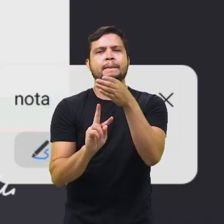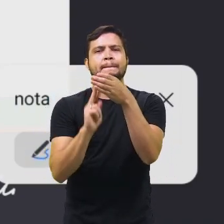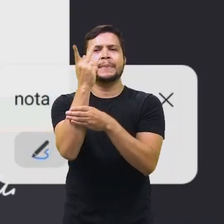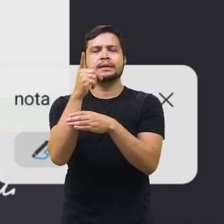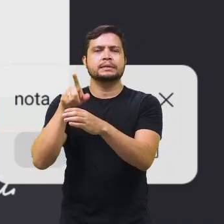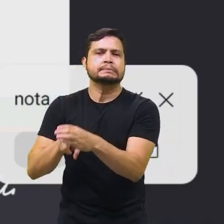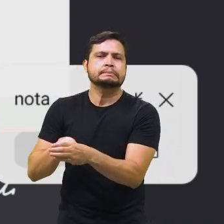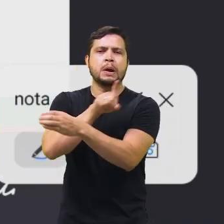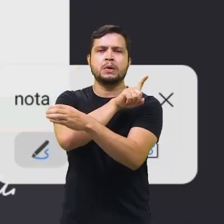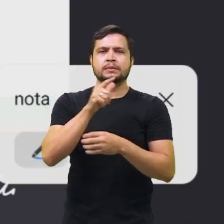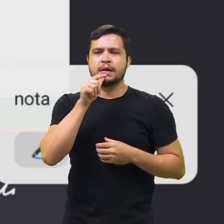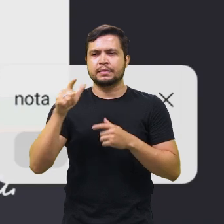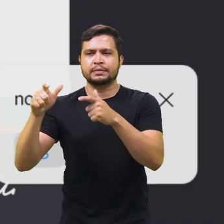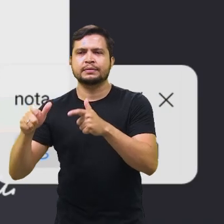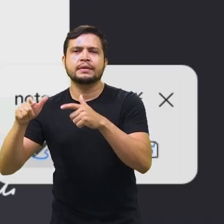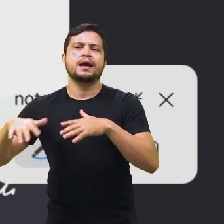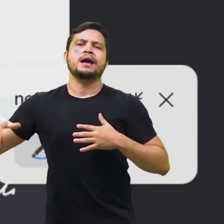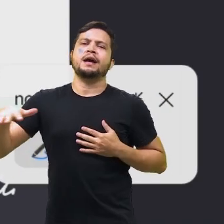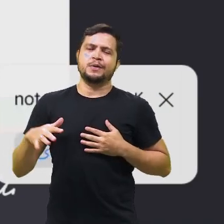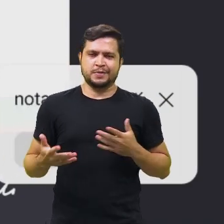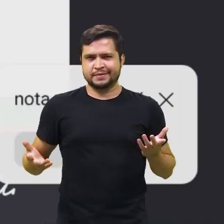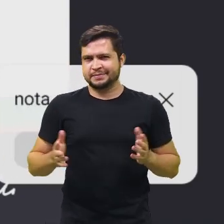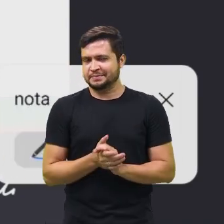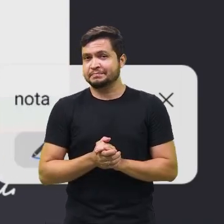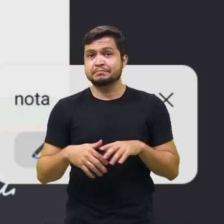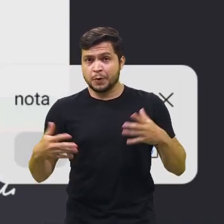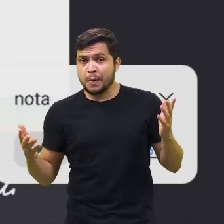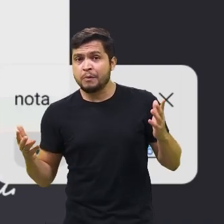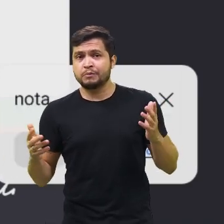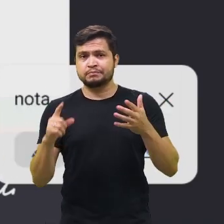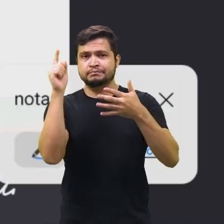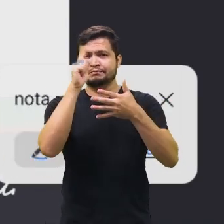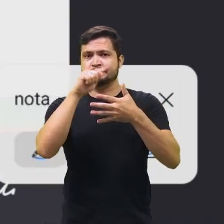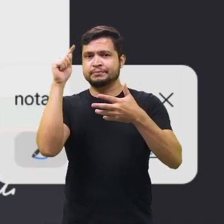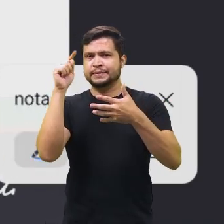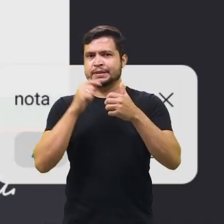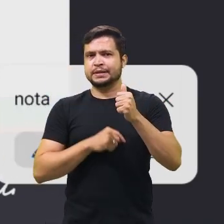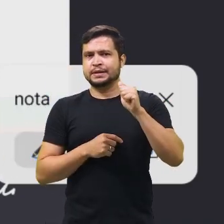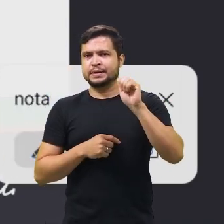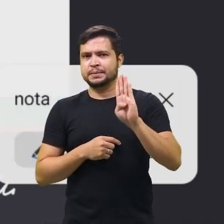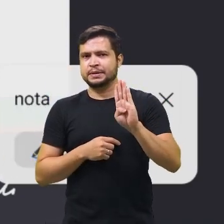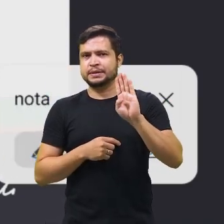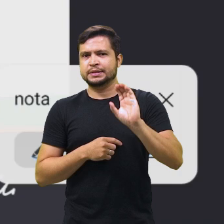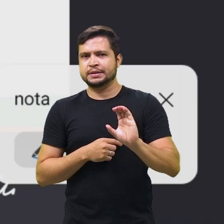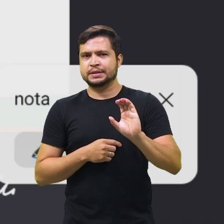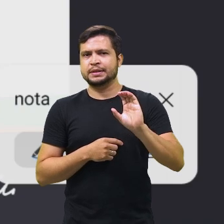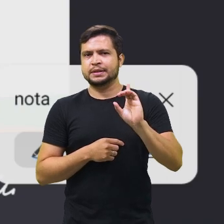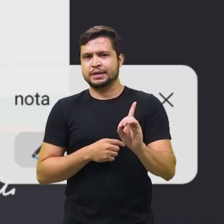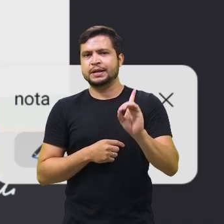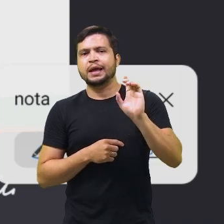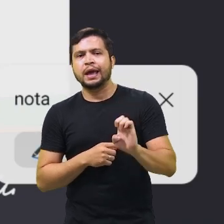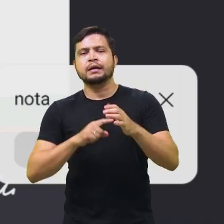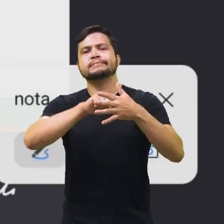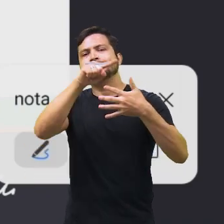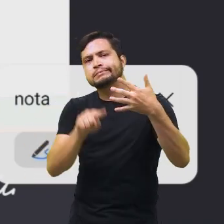vivos citados? Então ele quer saber qual foi a estrutura vegetal que surgiu e que me permitiu a independência quase que total da água no